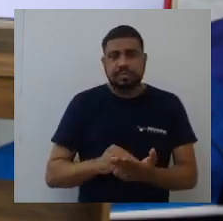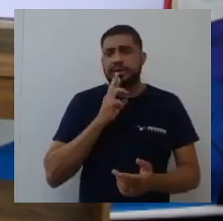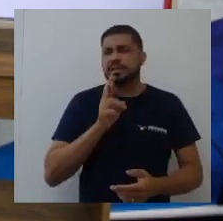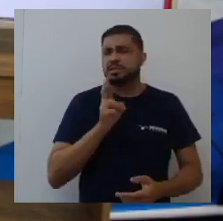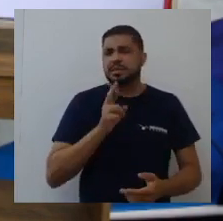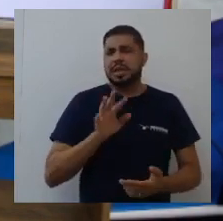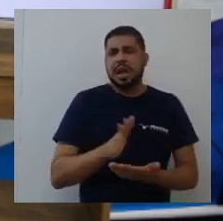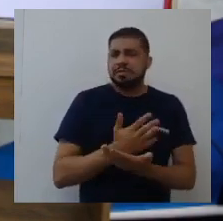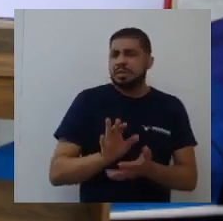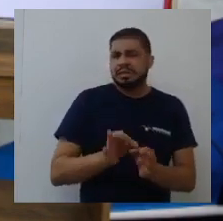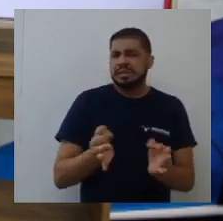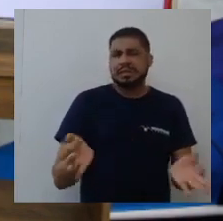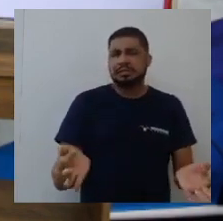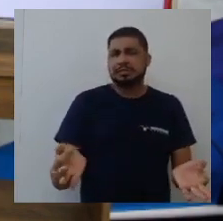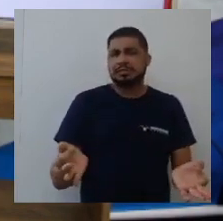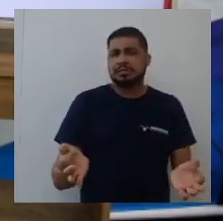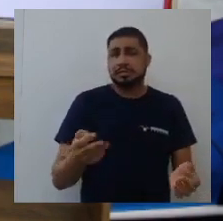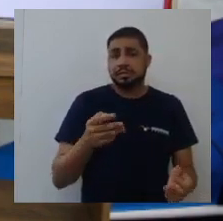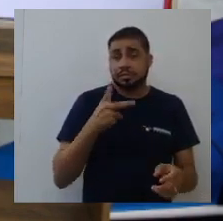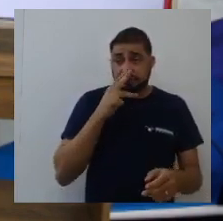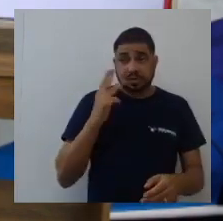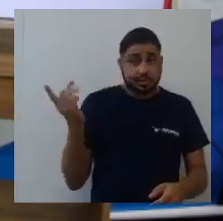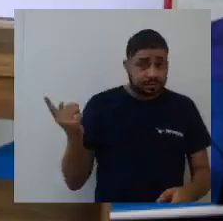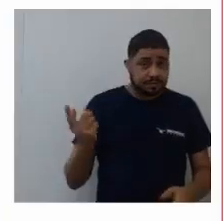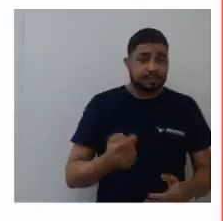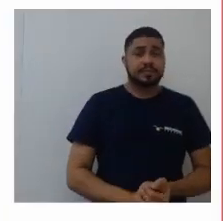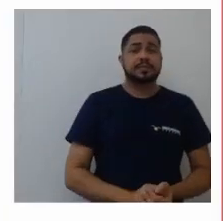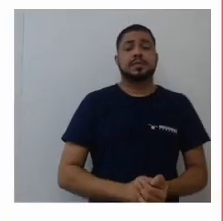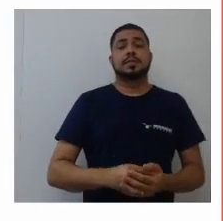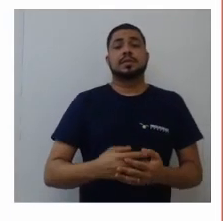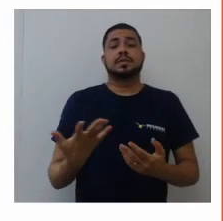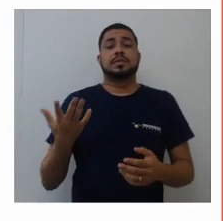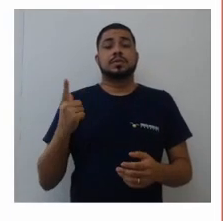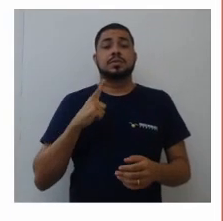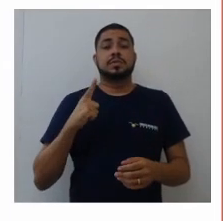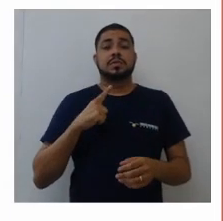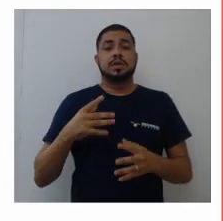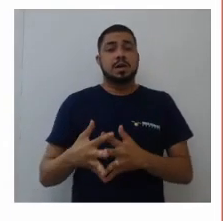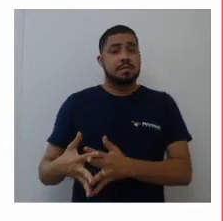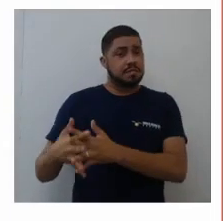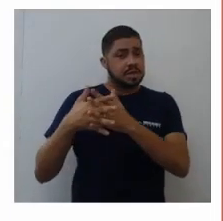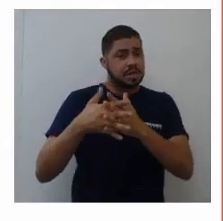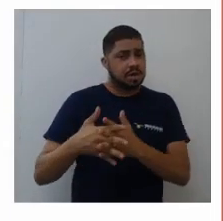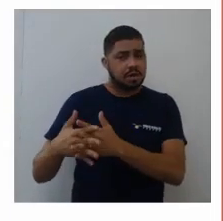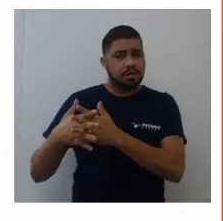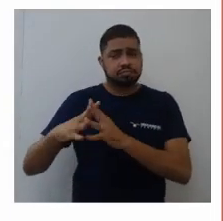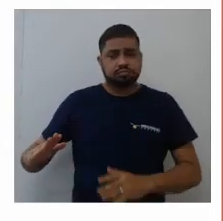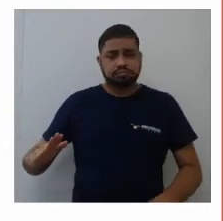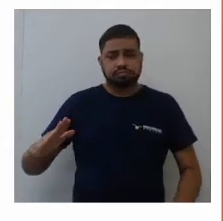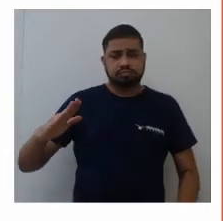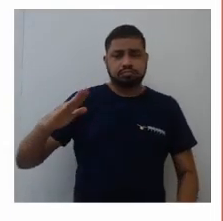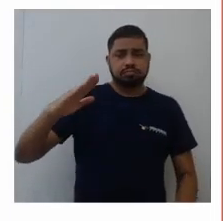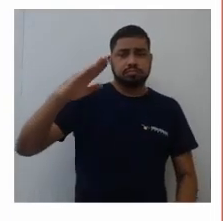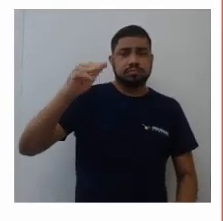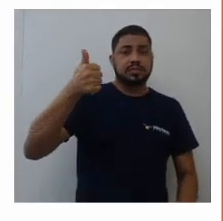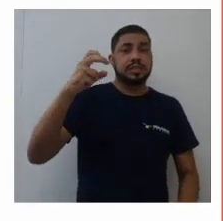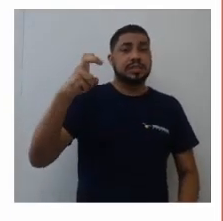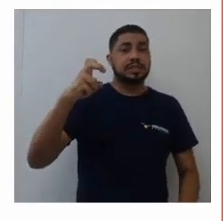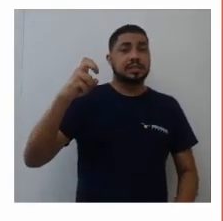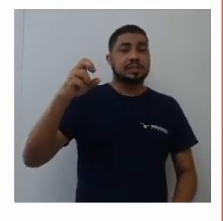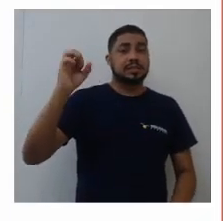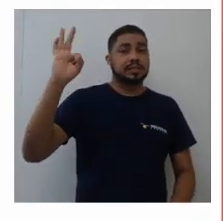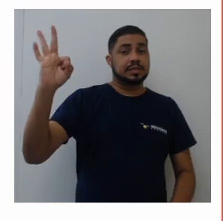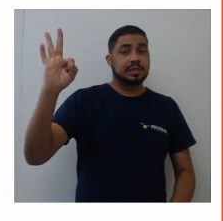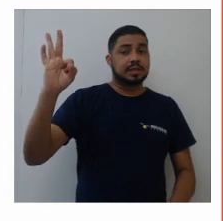muito simples, como essa daqui, ó, que diz assim: um caminhão sobe uma rampa inclinada 15 graus em relação